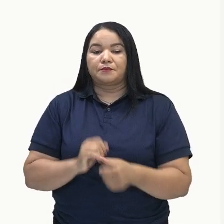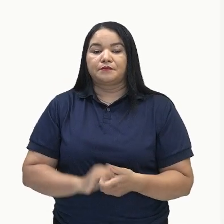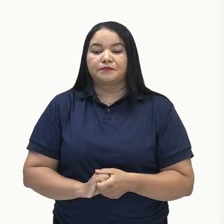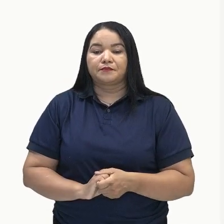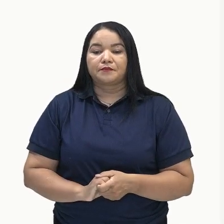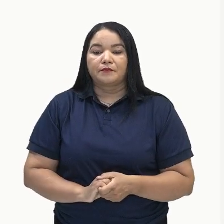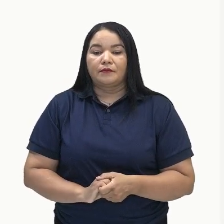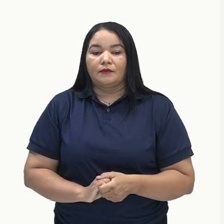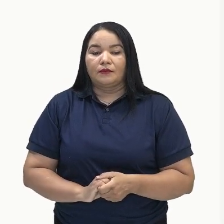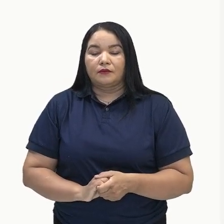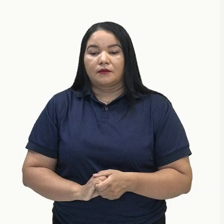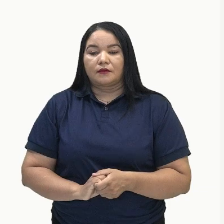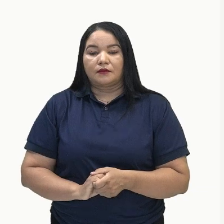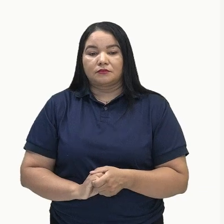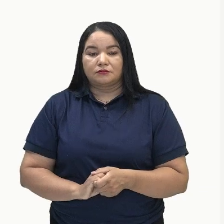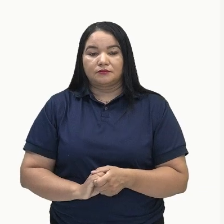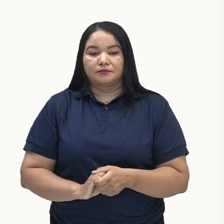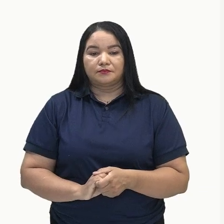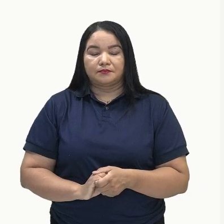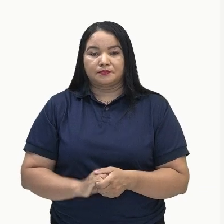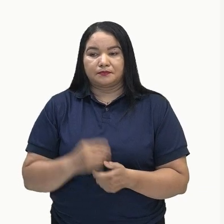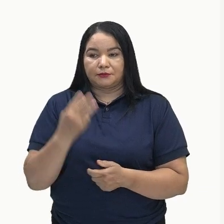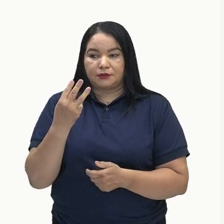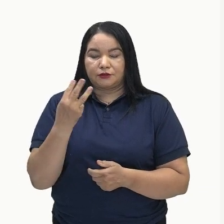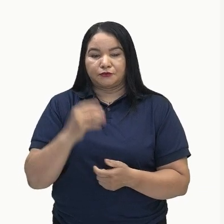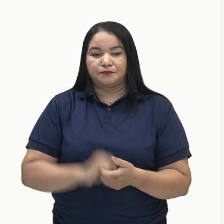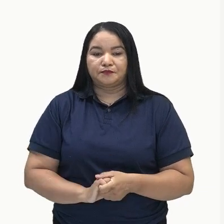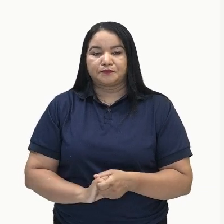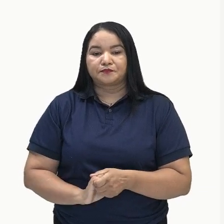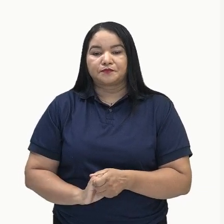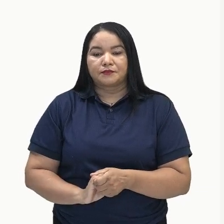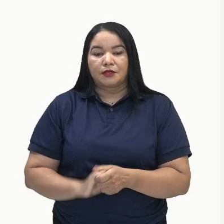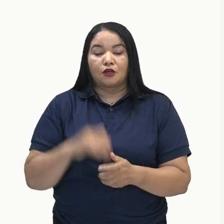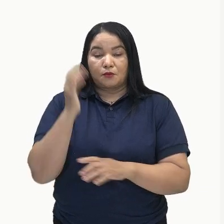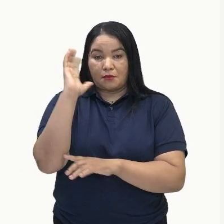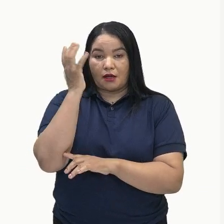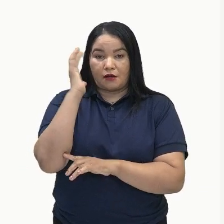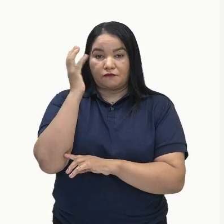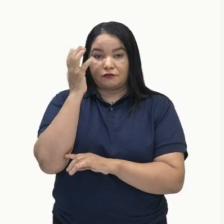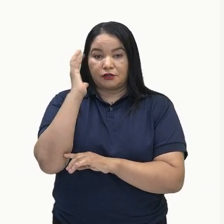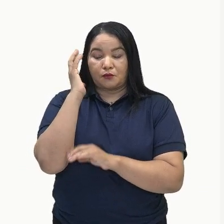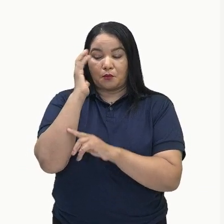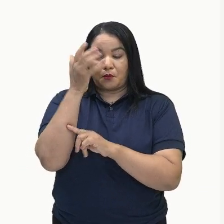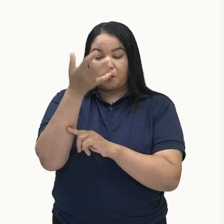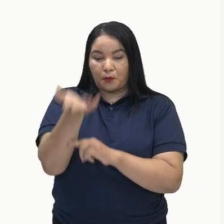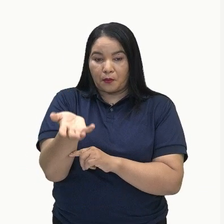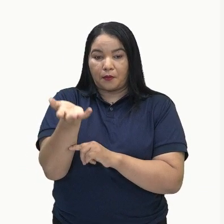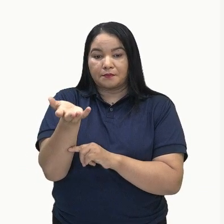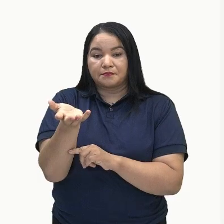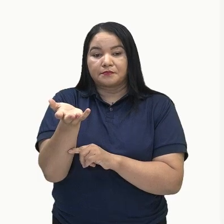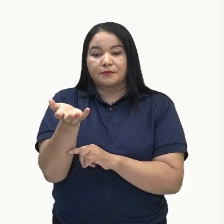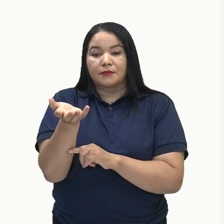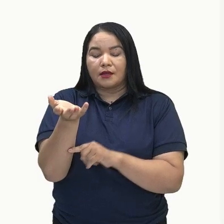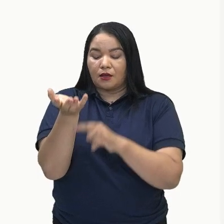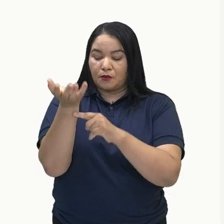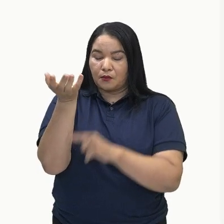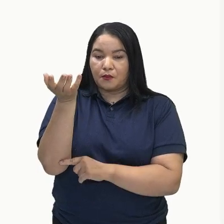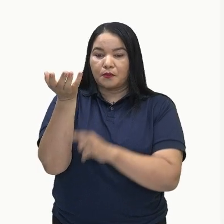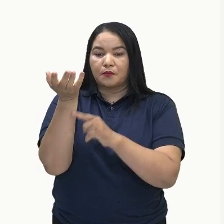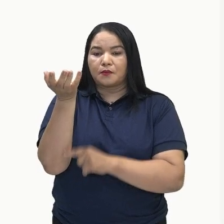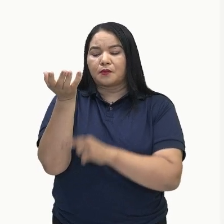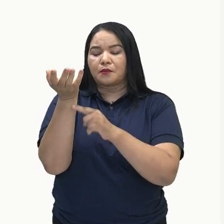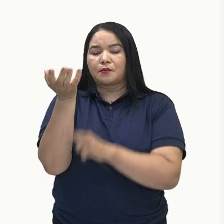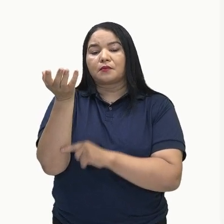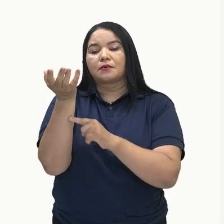3. Exemplo 3, ó. Uma árvore foi quebrada pelo vento e a parte do tronco que restou em